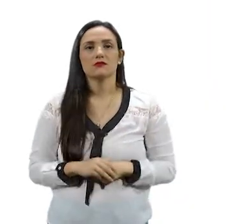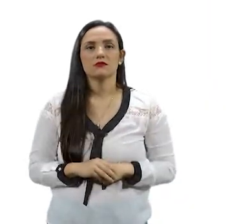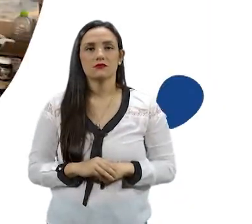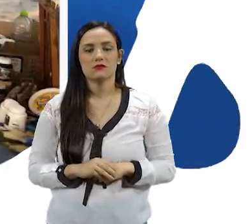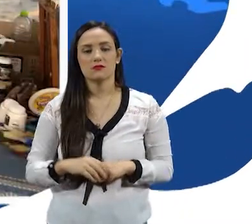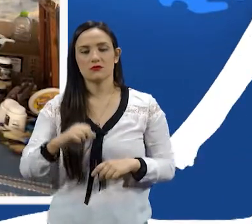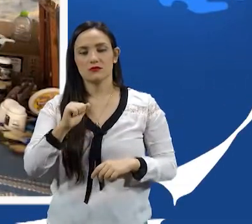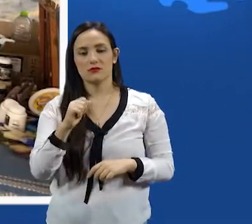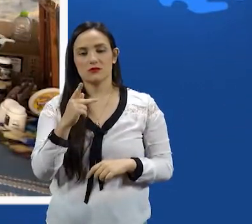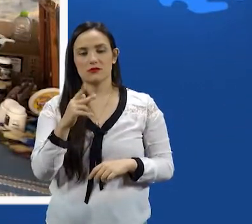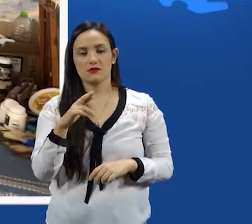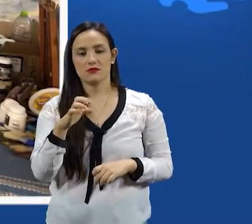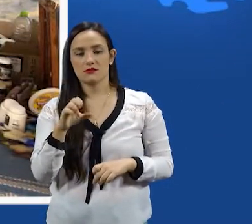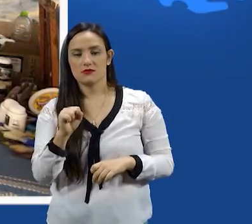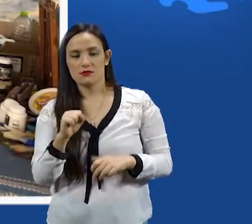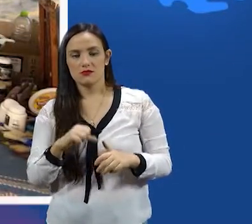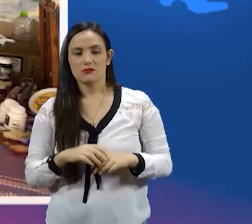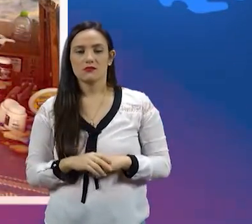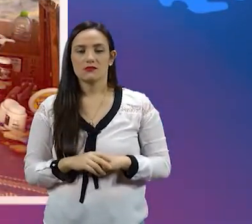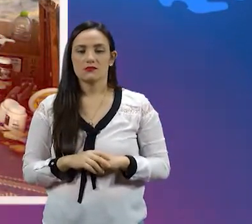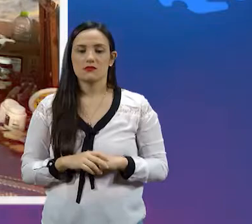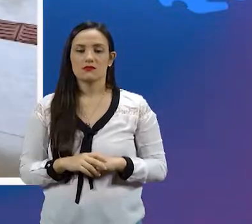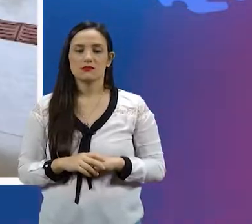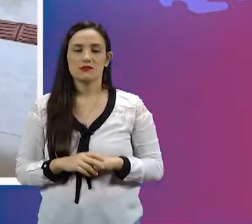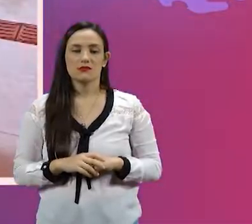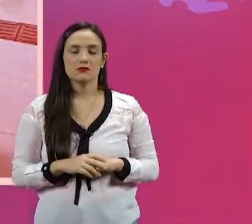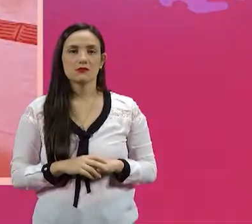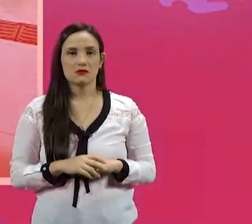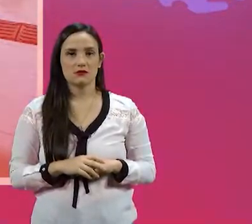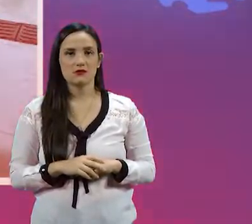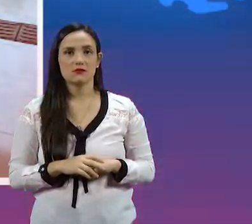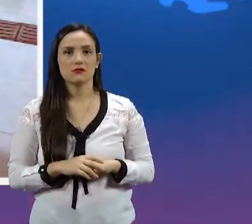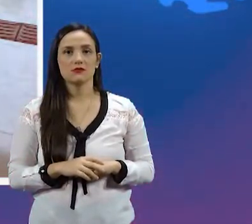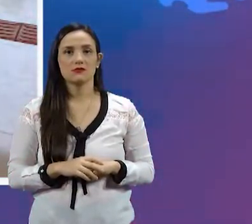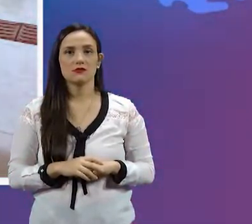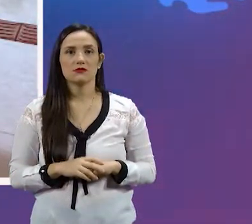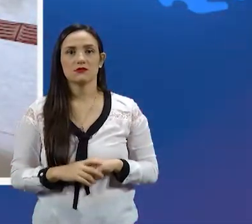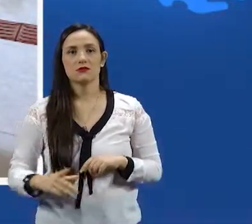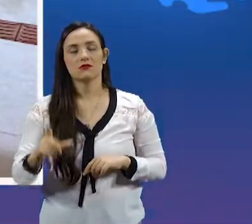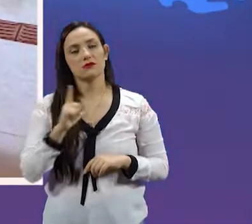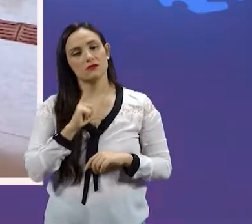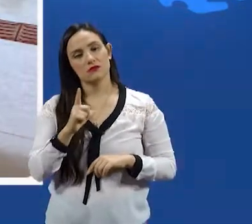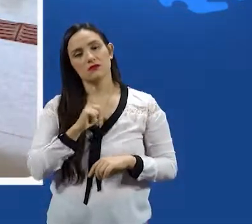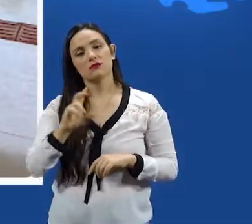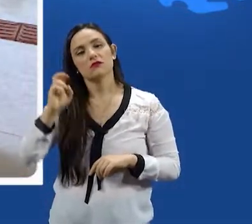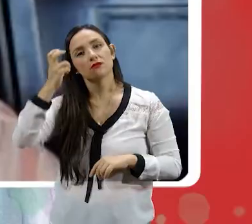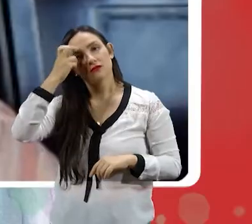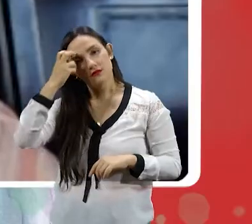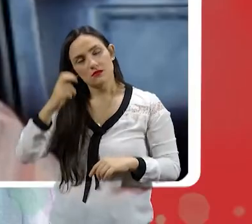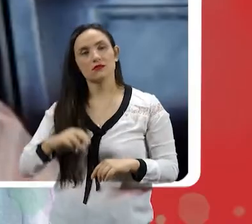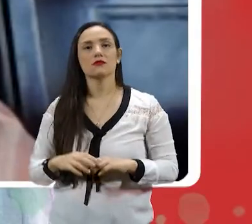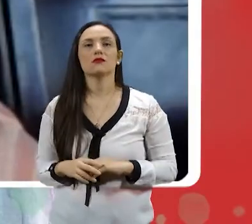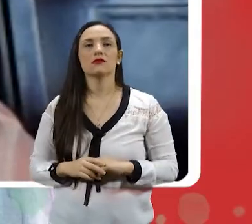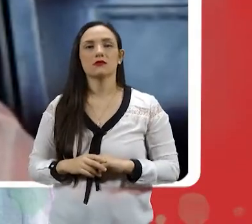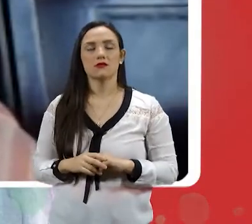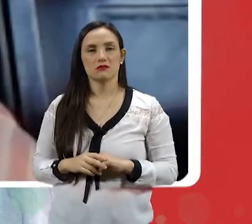né? O Apris, ele é um cara voltado muito para a cultura,